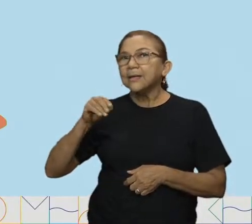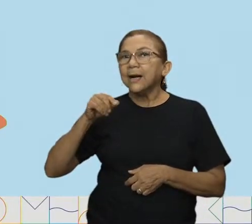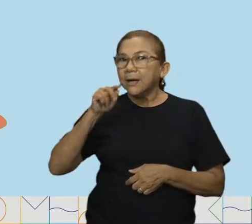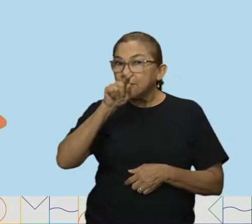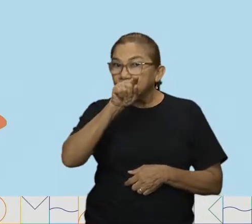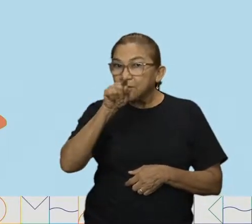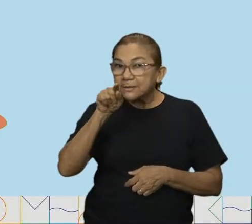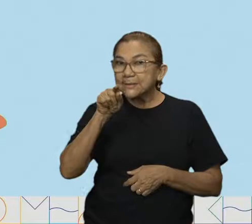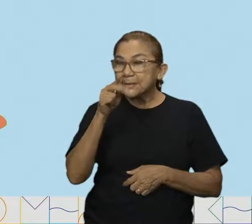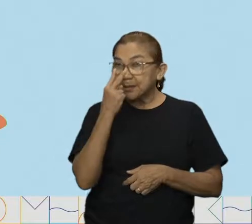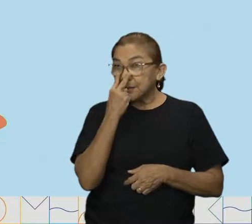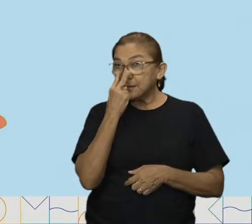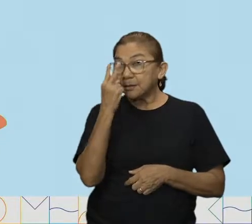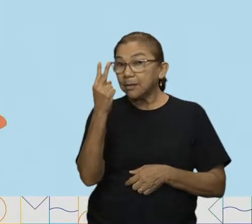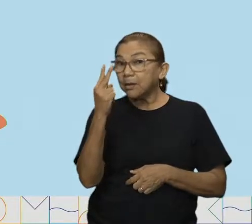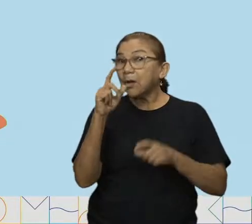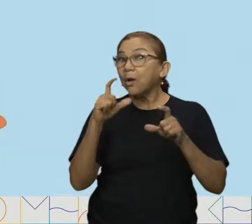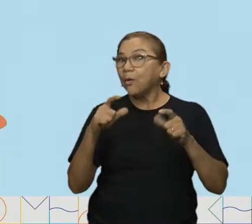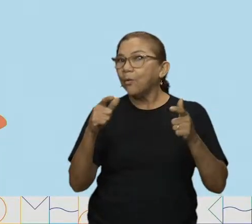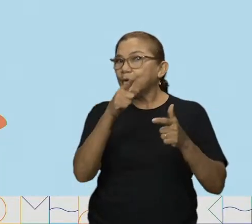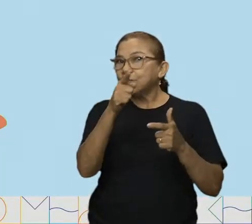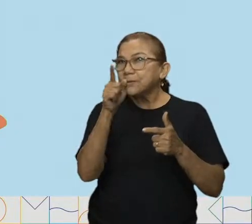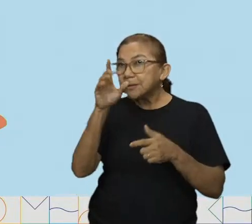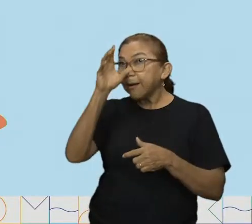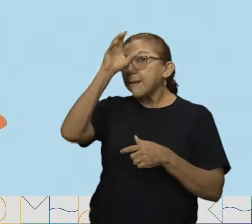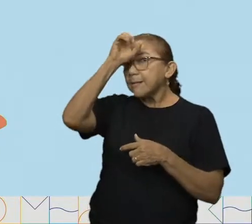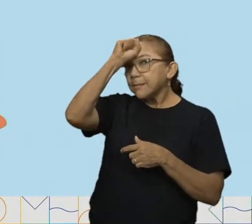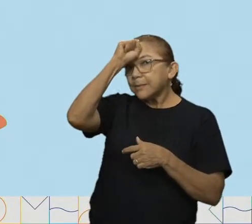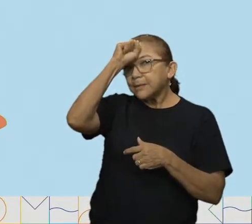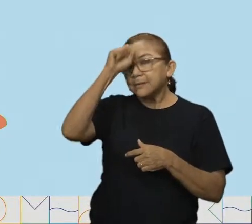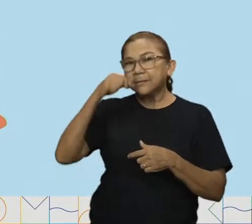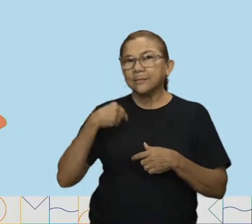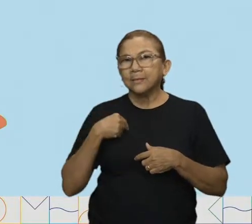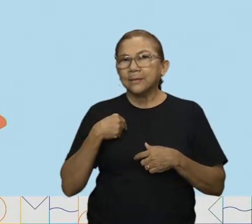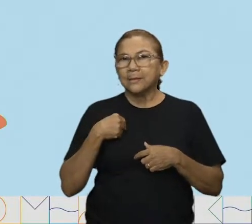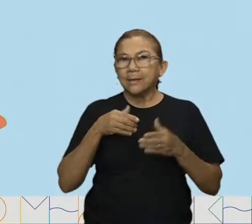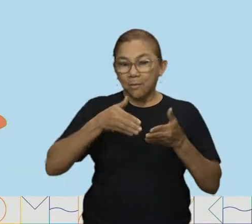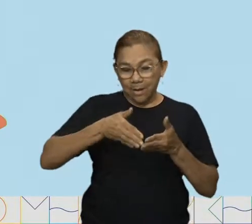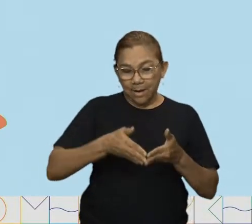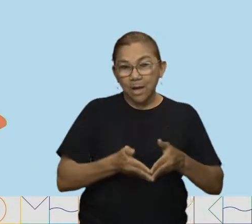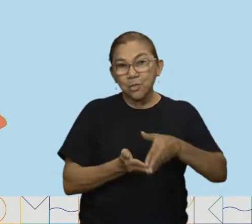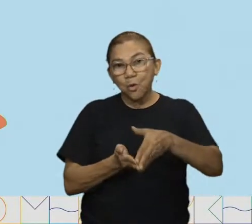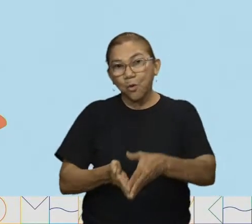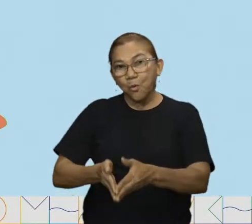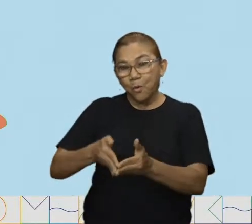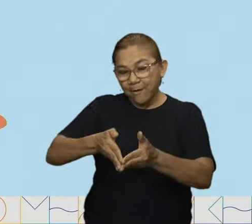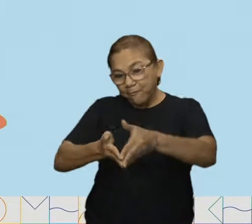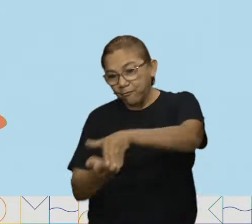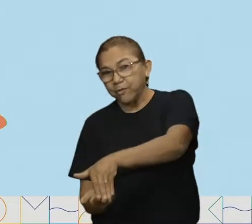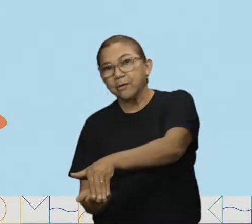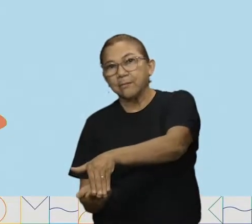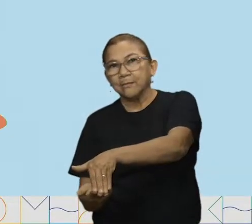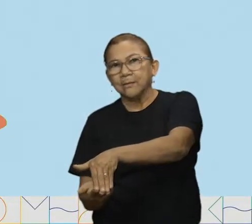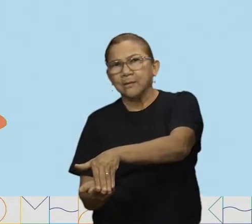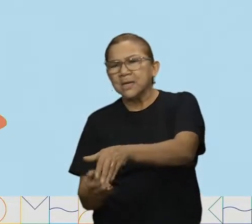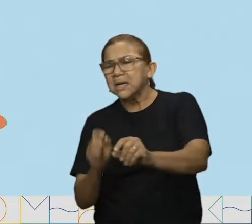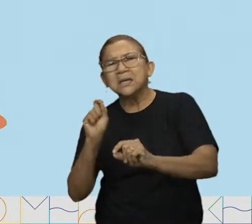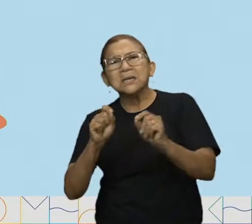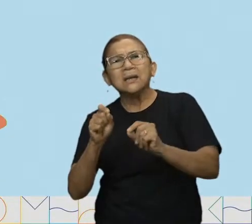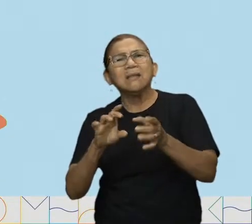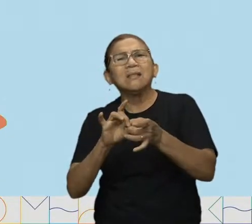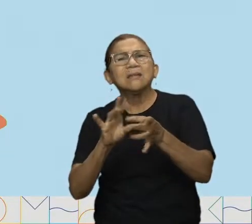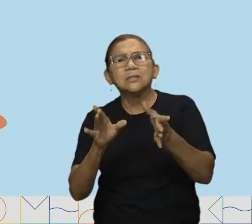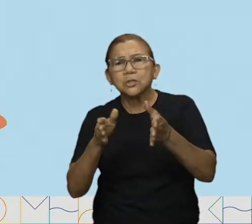vocês visualizarem aonde eu quero que vocês foquem, certo? Vamos lá. A canoa virou. Quem deixou